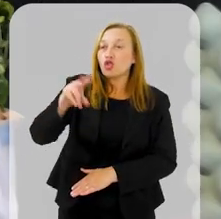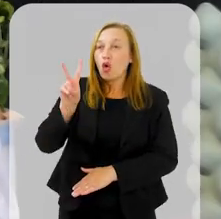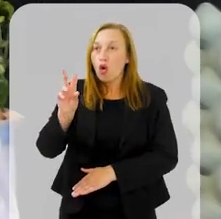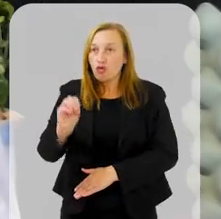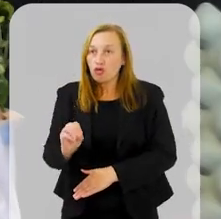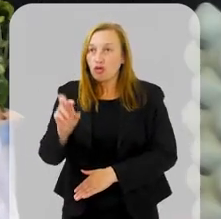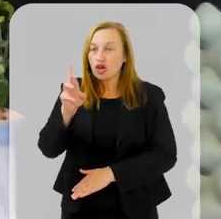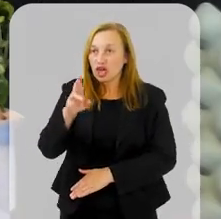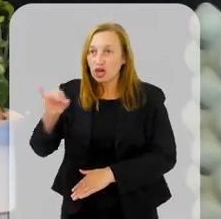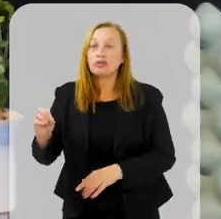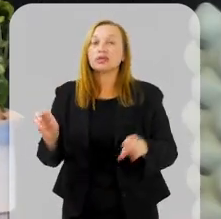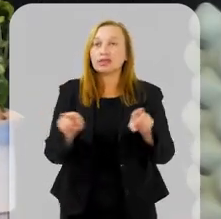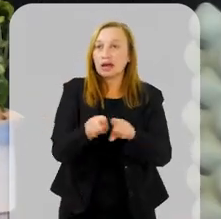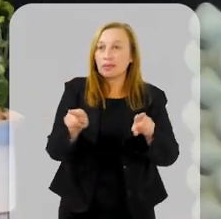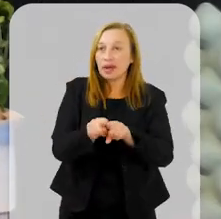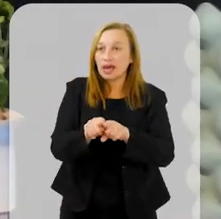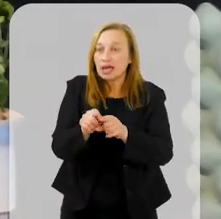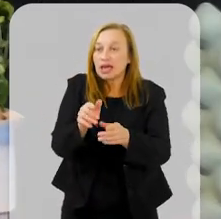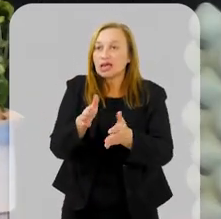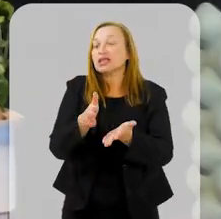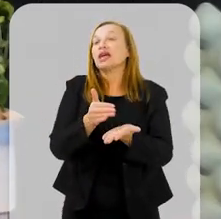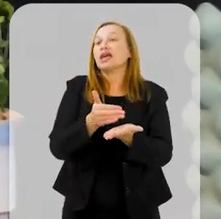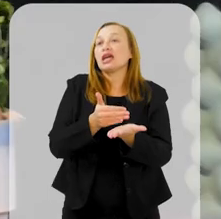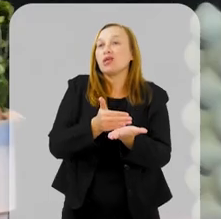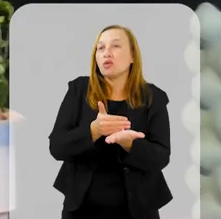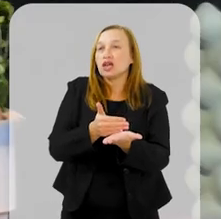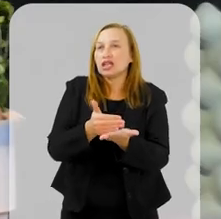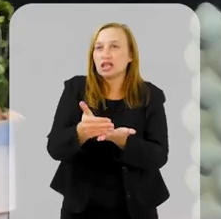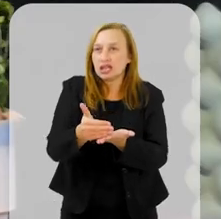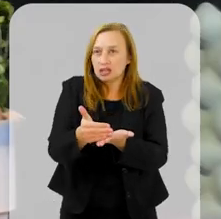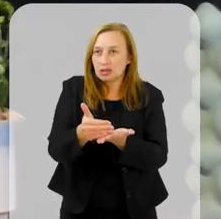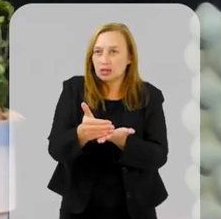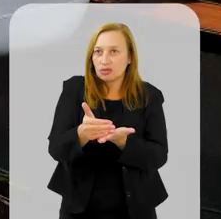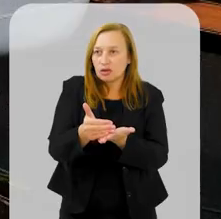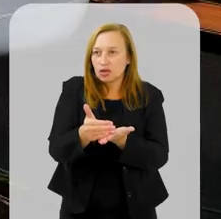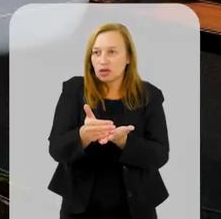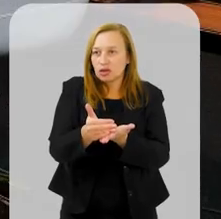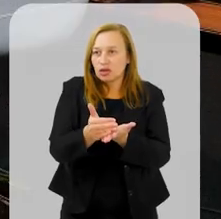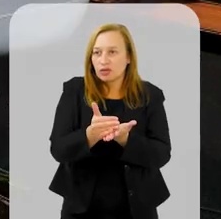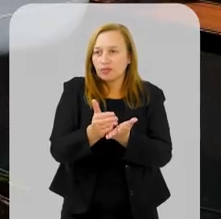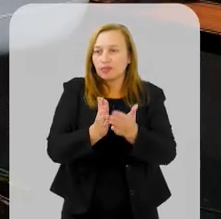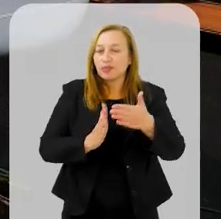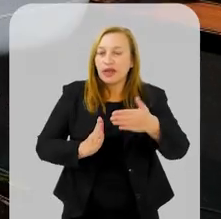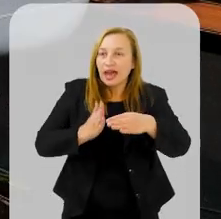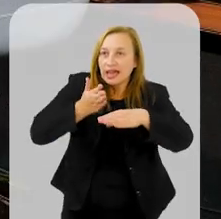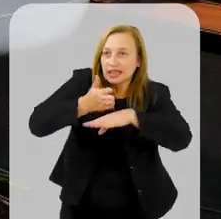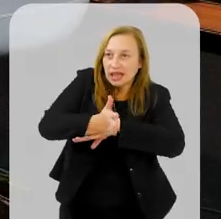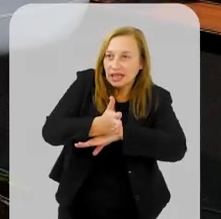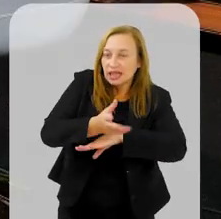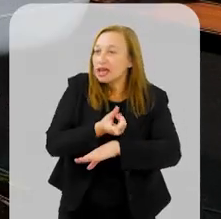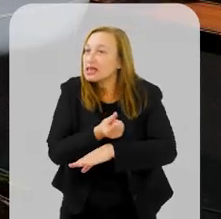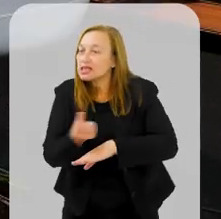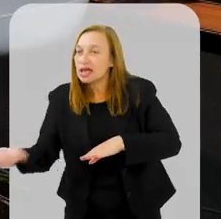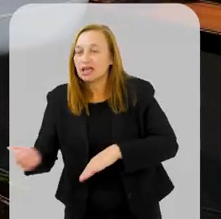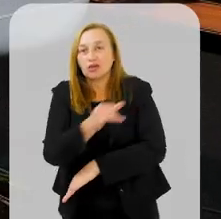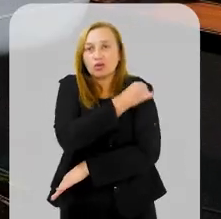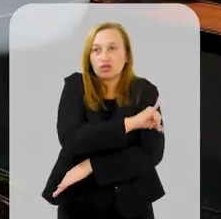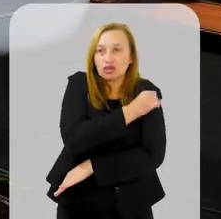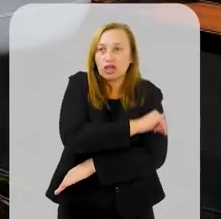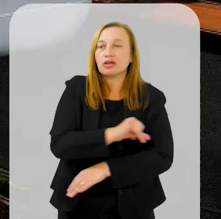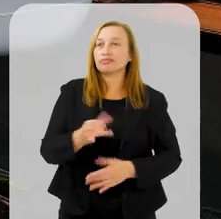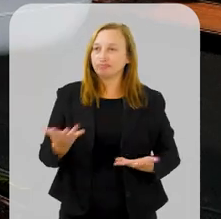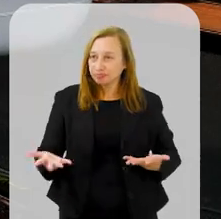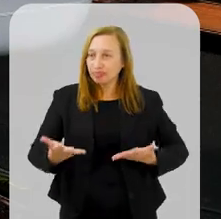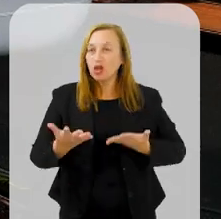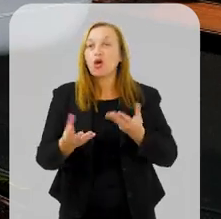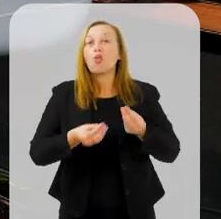a porta de entrada e porta de saída do Rio de Janeiro. Qual é a opinião do senhor em relação a transporte